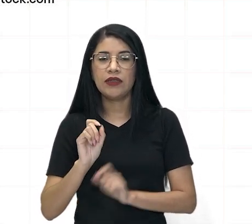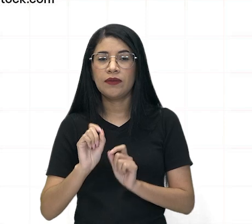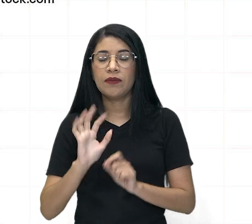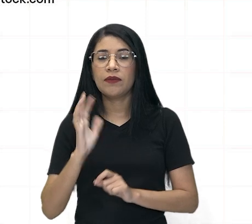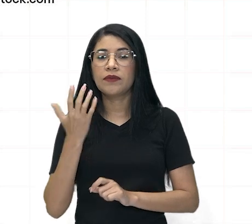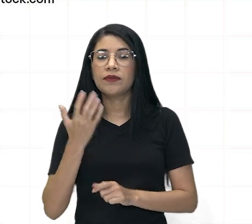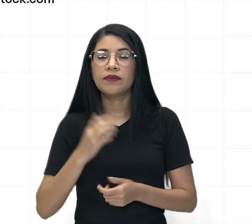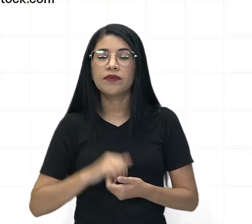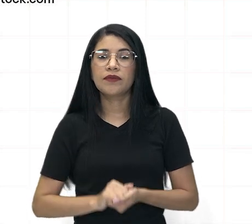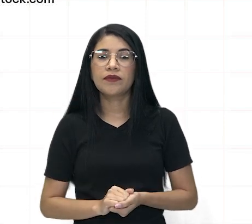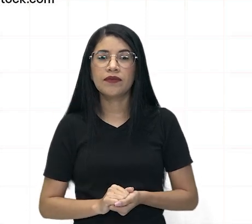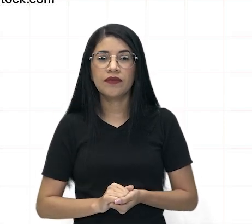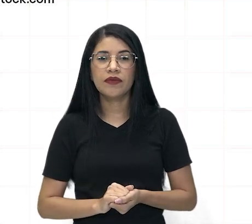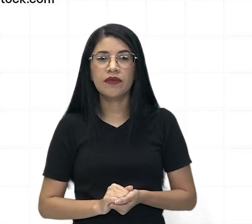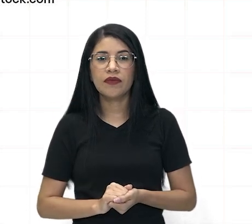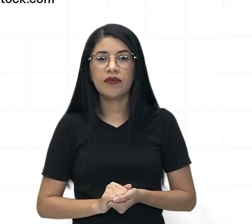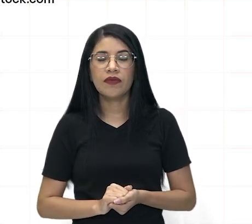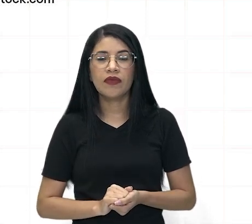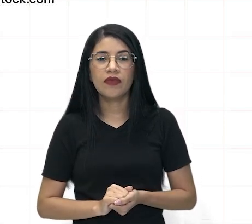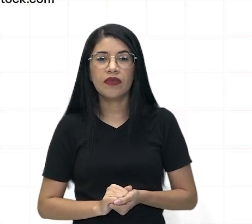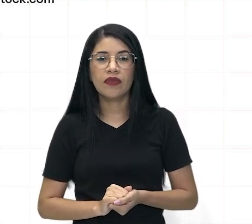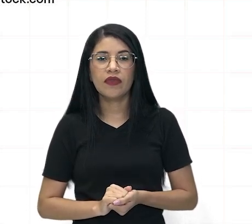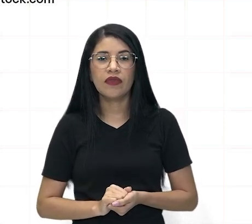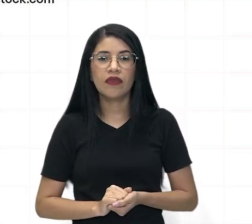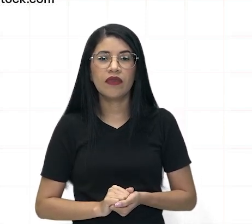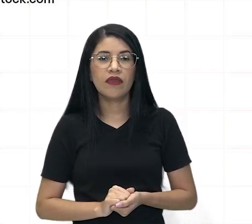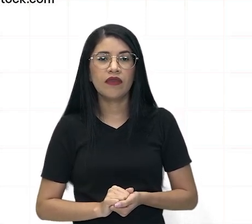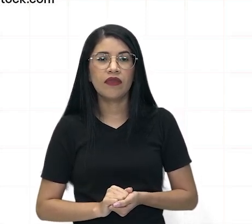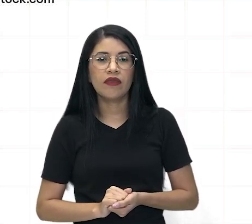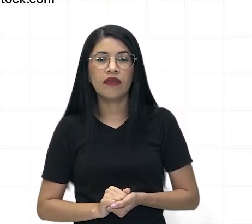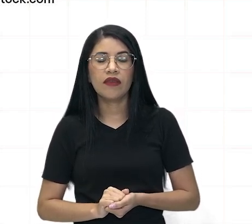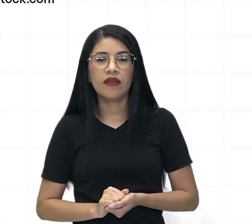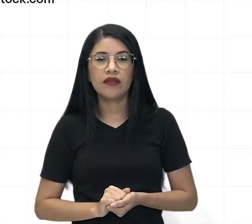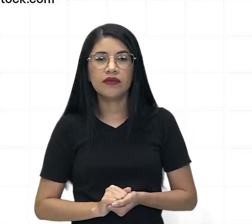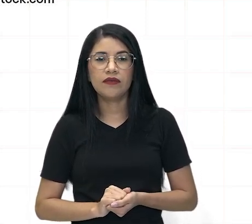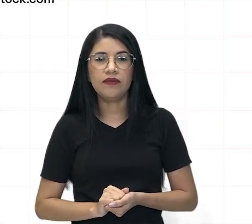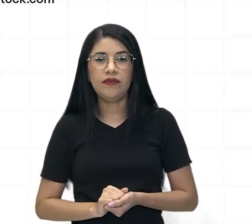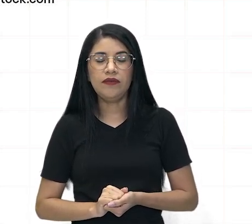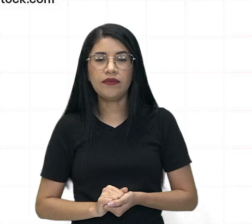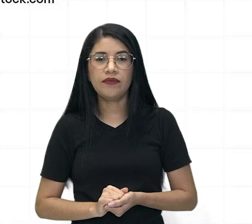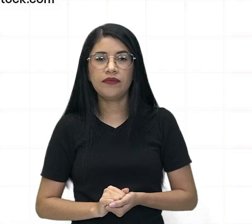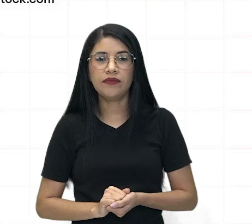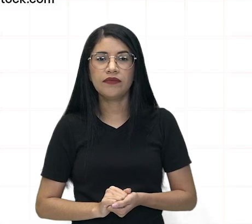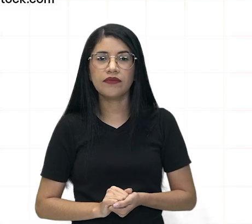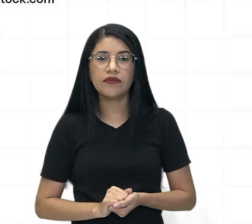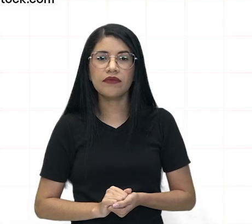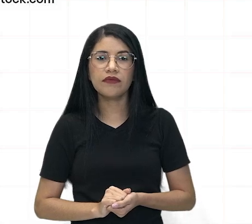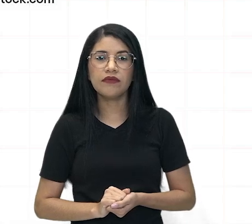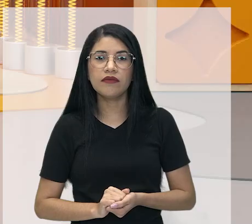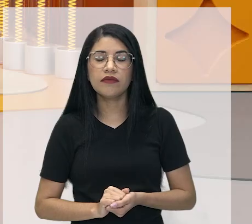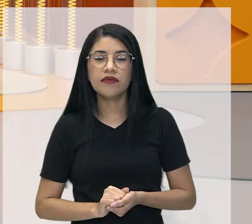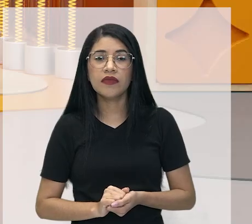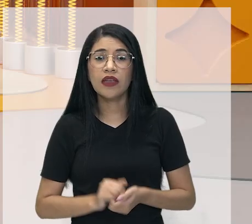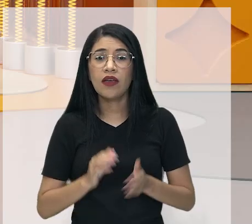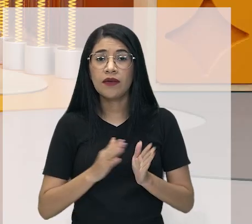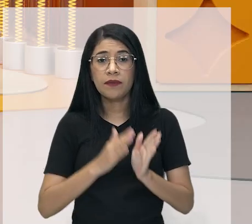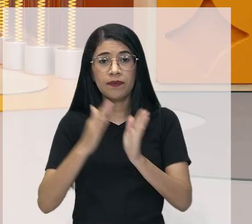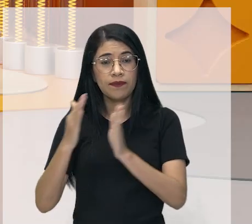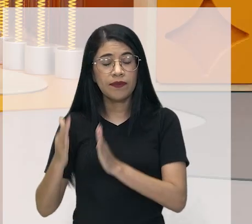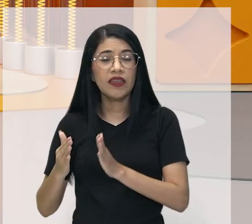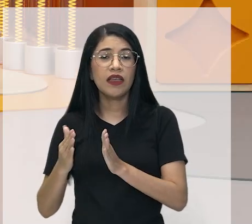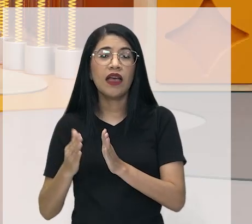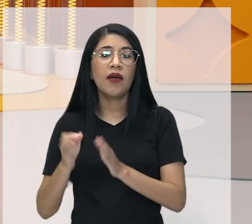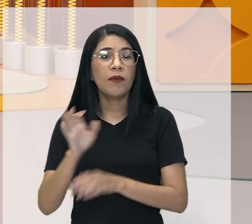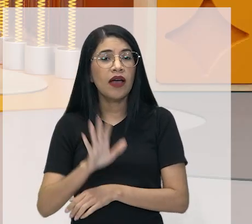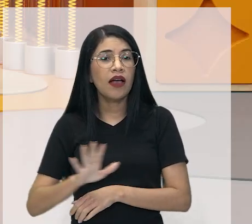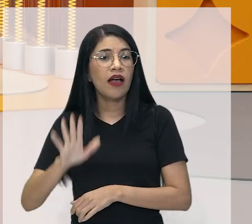dizer Britain Exit, tudo bem? Vamos dar um pulo e vamos a uma outra região aqui para continuar com a